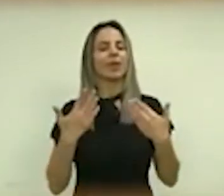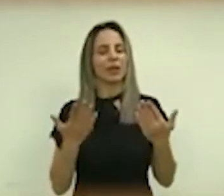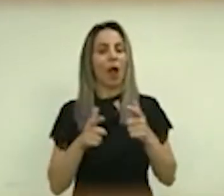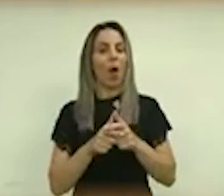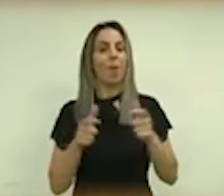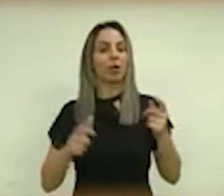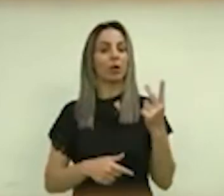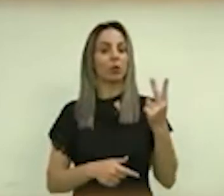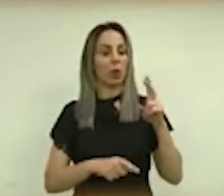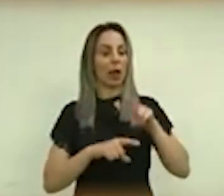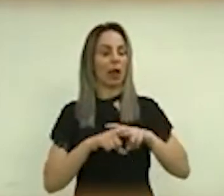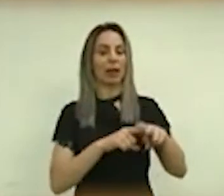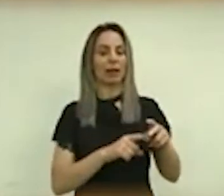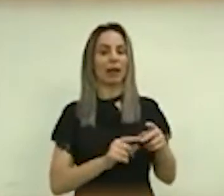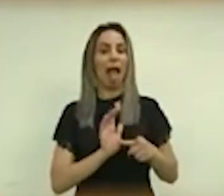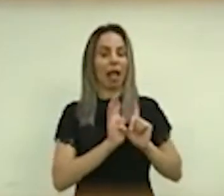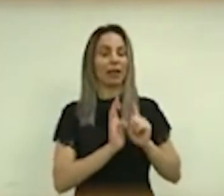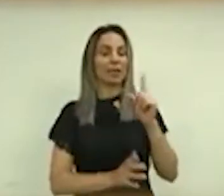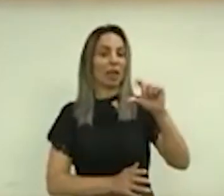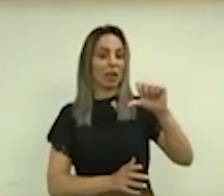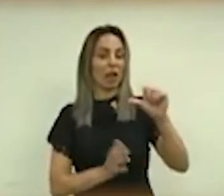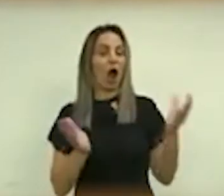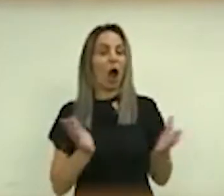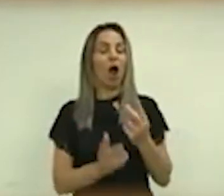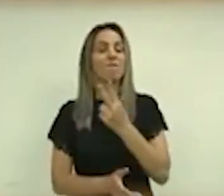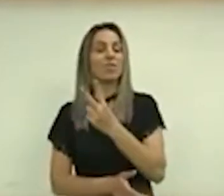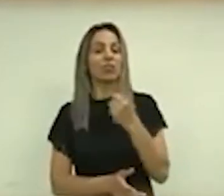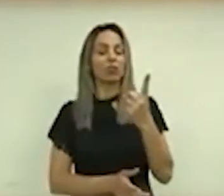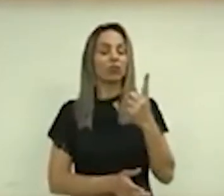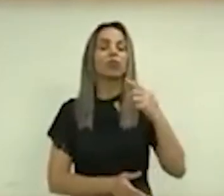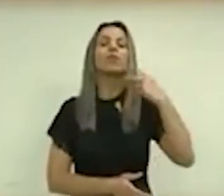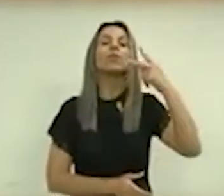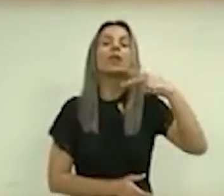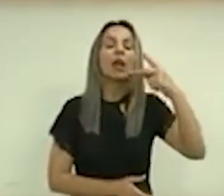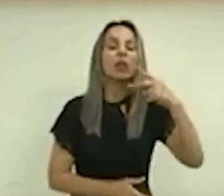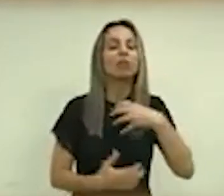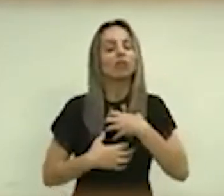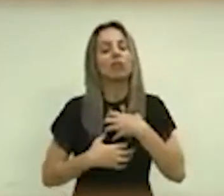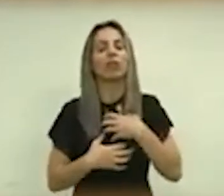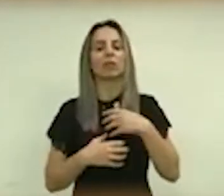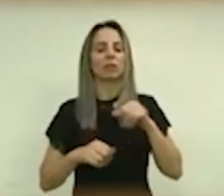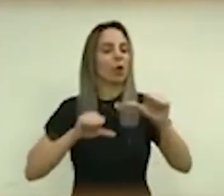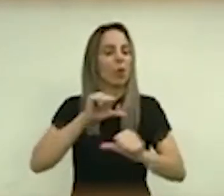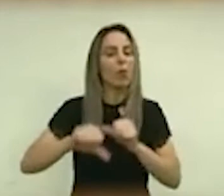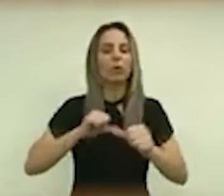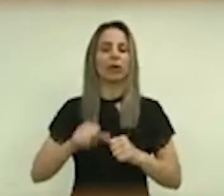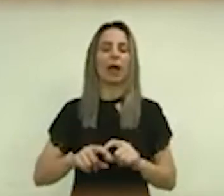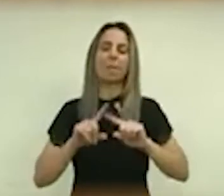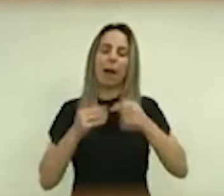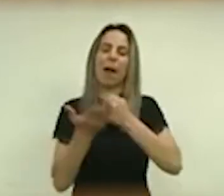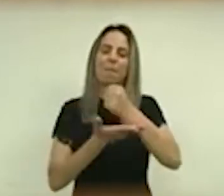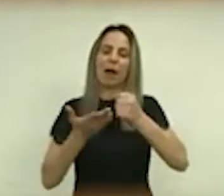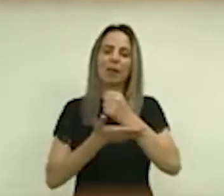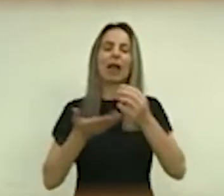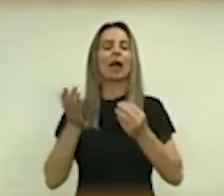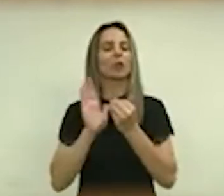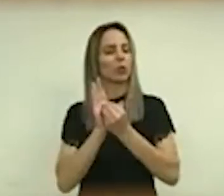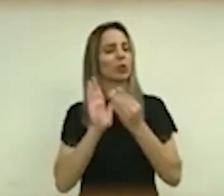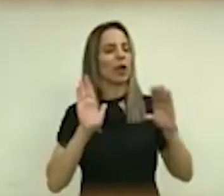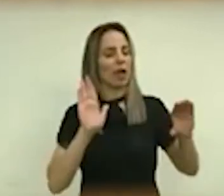duas cadeiras, nós eram 19, foi para 21, então foi uma maneira de a gente não mexer, mas baseado no seu requerimento,